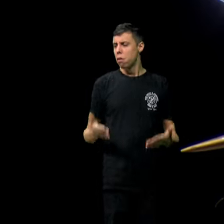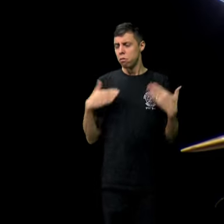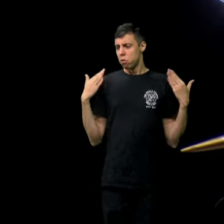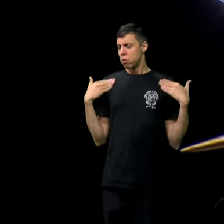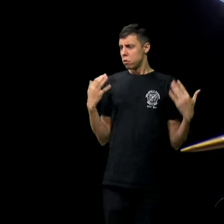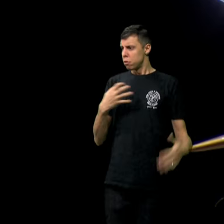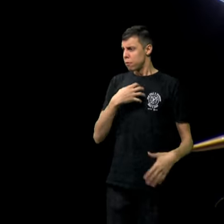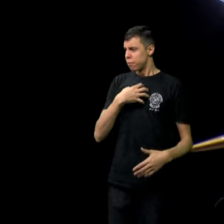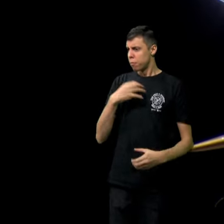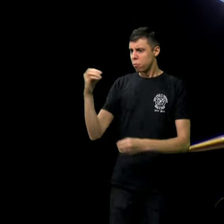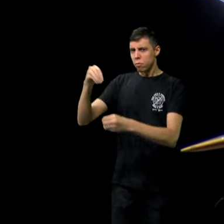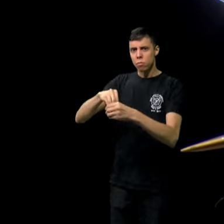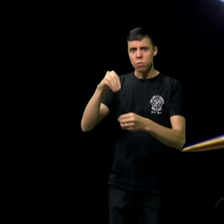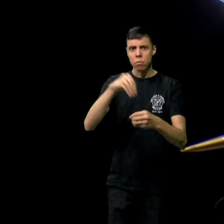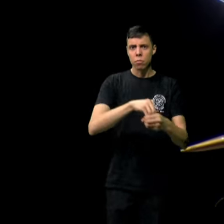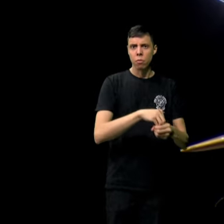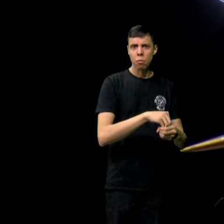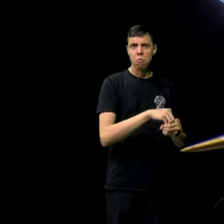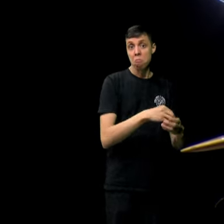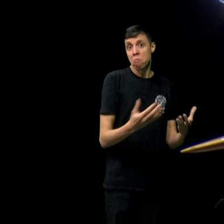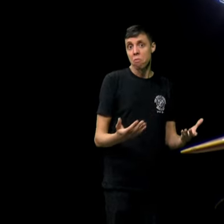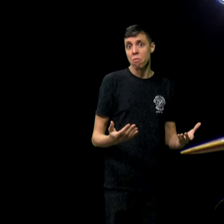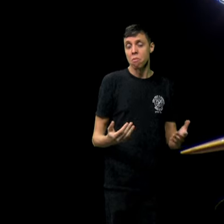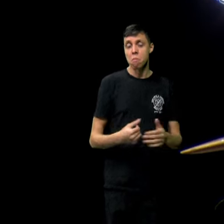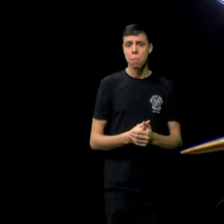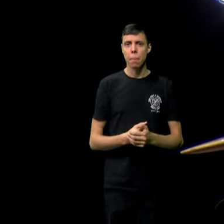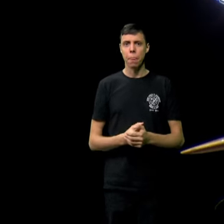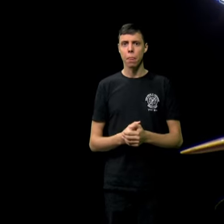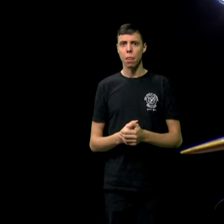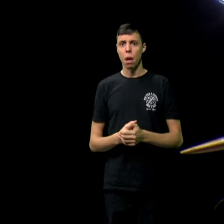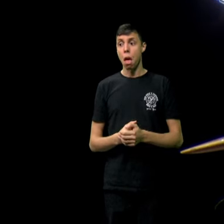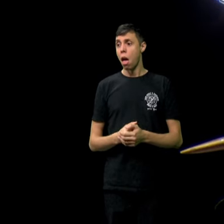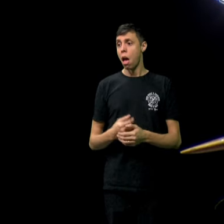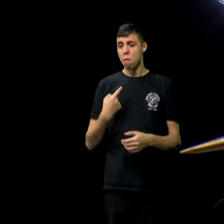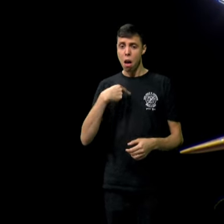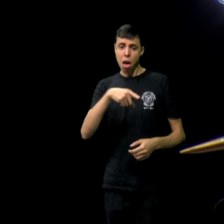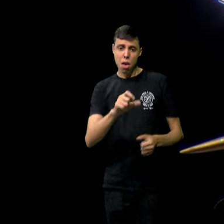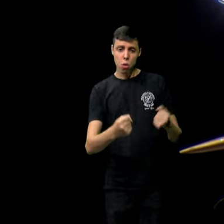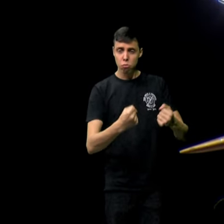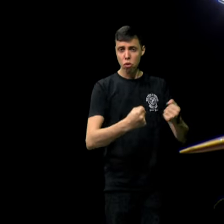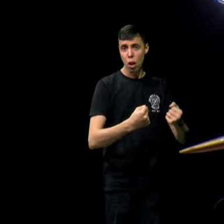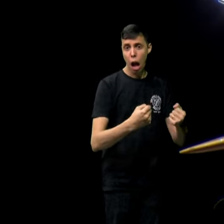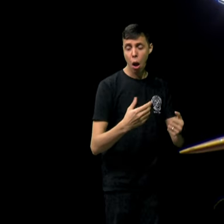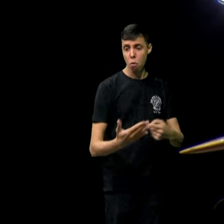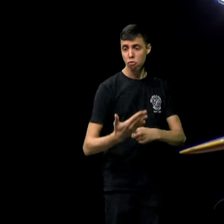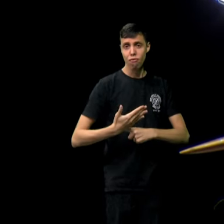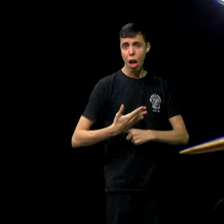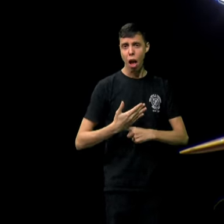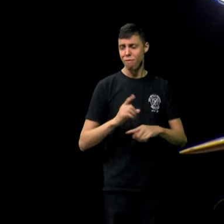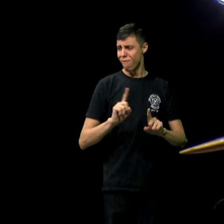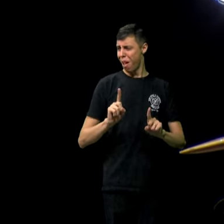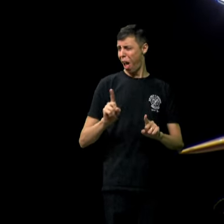perguntaram, disse, nem sequer quero a passagem. Porque para mim semear no Brasil é uma honra.